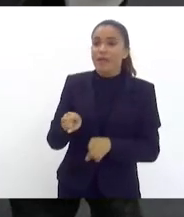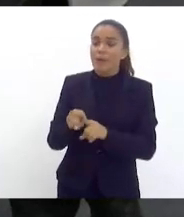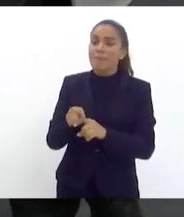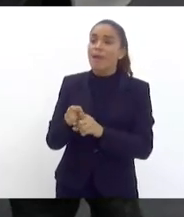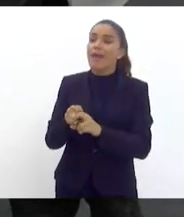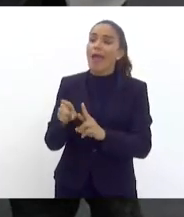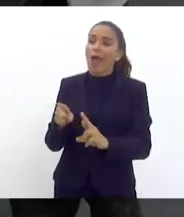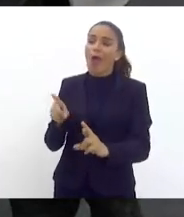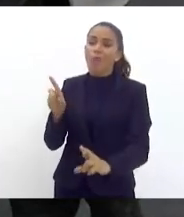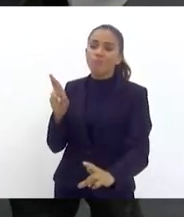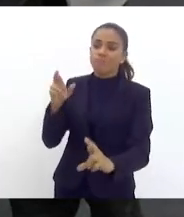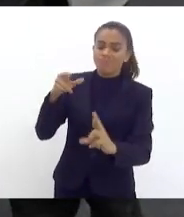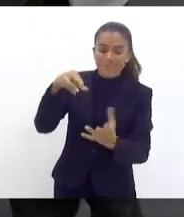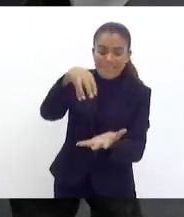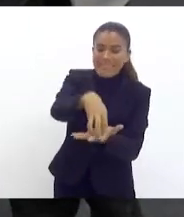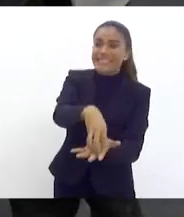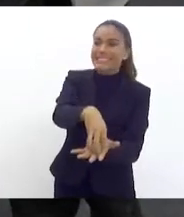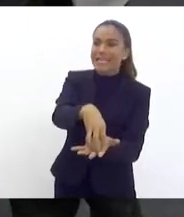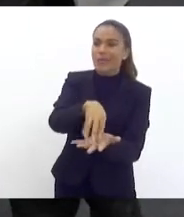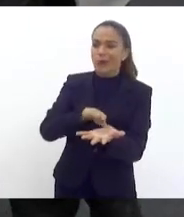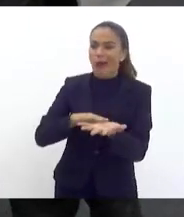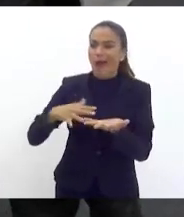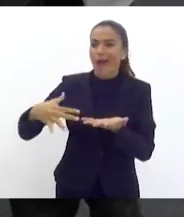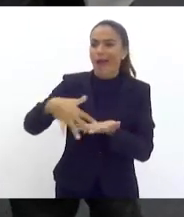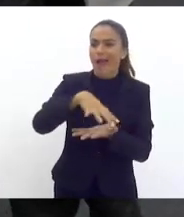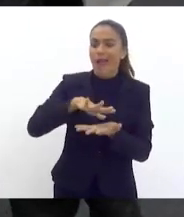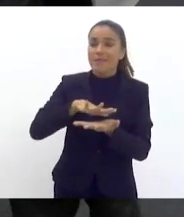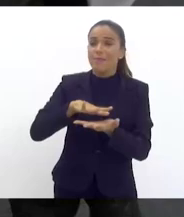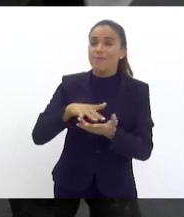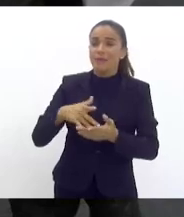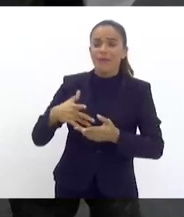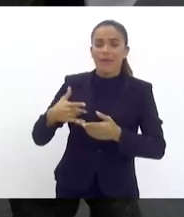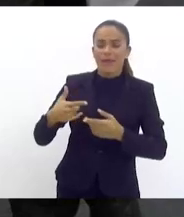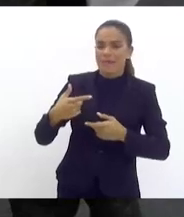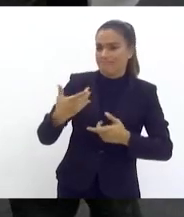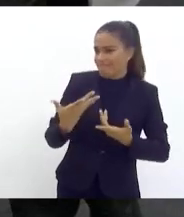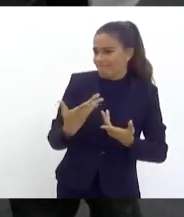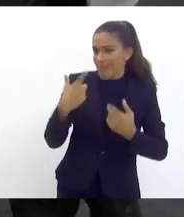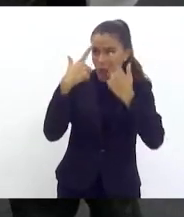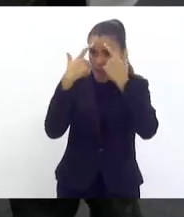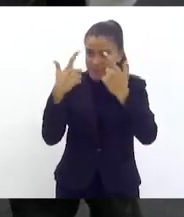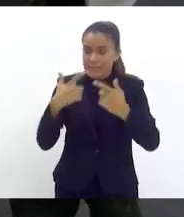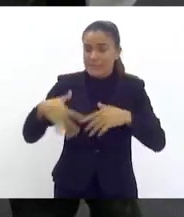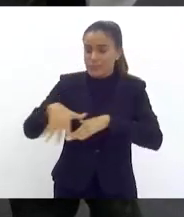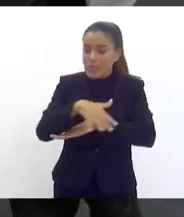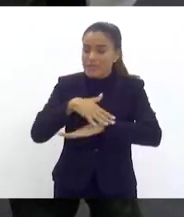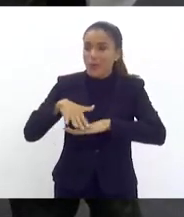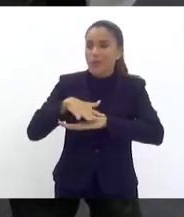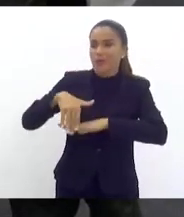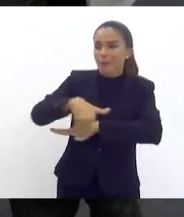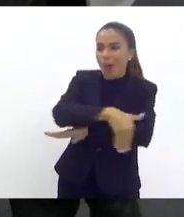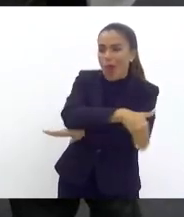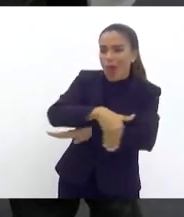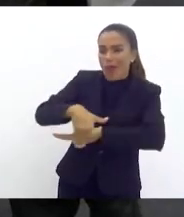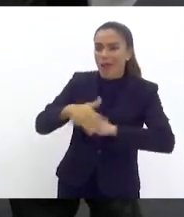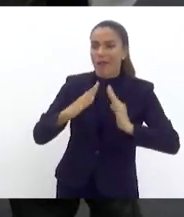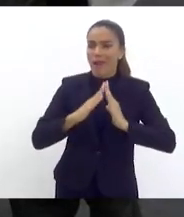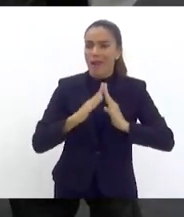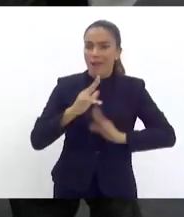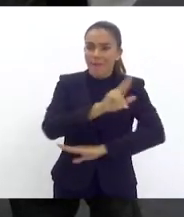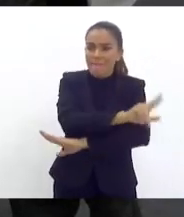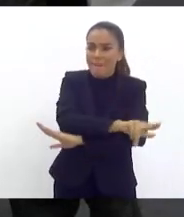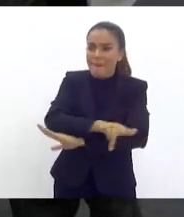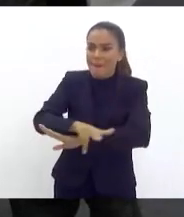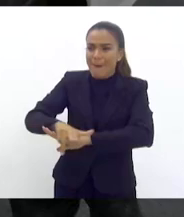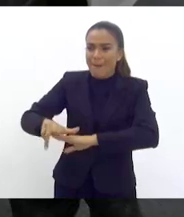epicentro da violência contra a mulher. Então, são mulheres em vulnerabilidade, em situação de rua, são mulheres que encontram